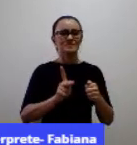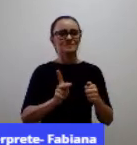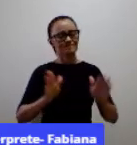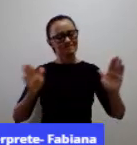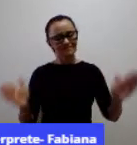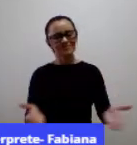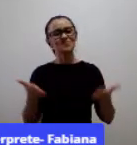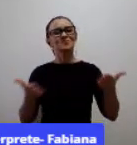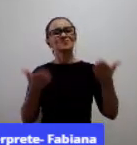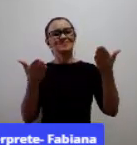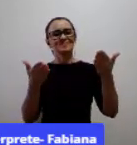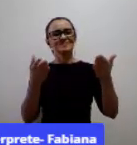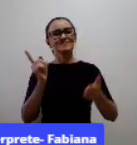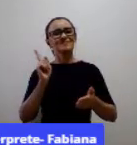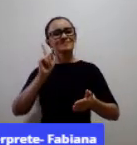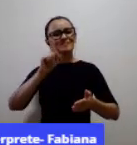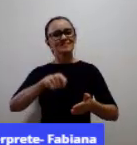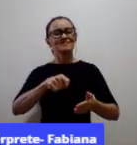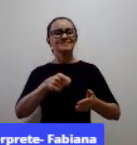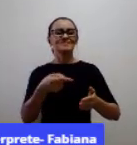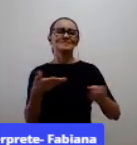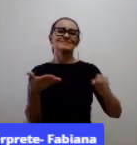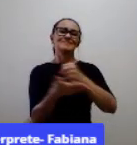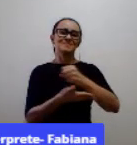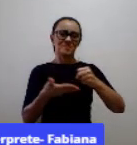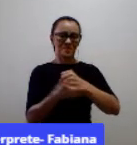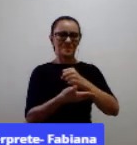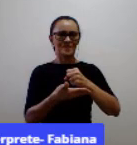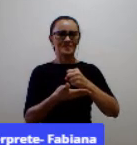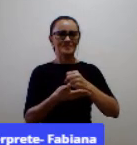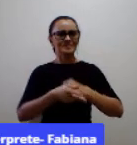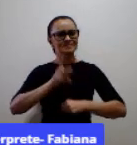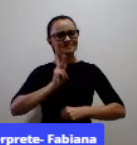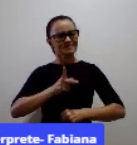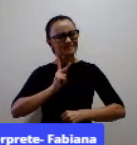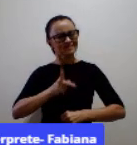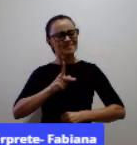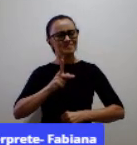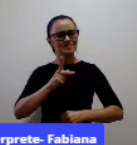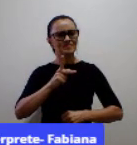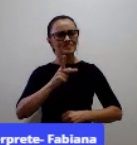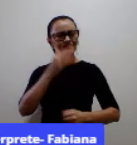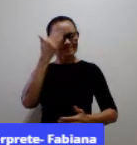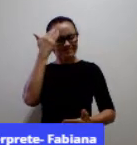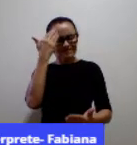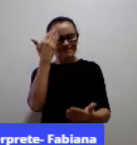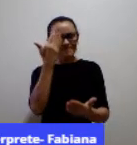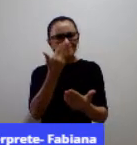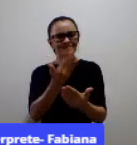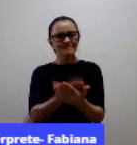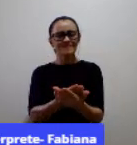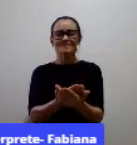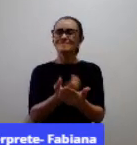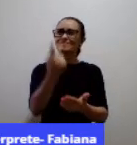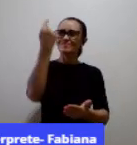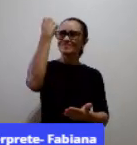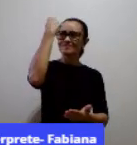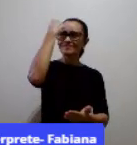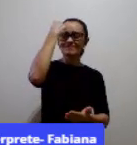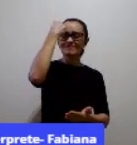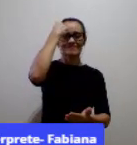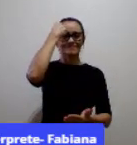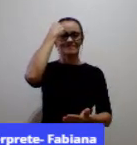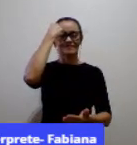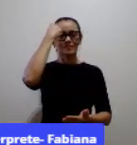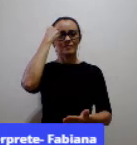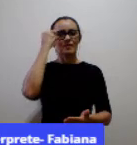né? É a principal base, né, de todo esse trabalho. Sim. Né? Acreditar nessa neuroplasticidade. necessidade. Isso, acreditar no desenvolvimento, né? Que